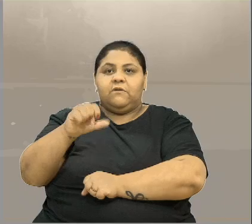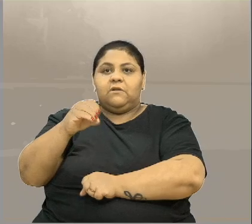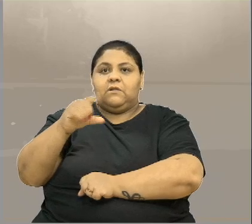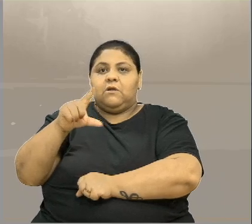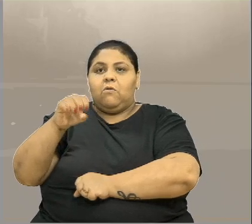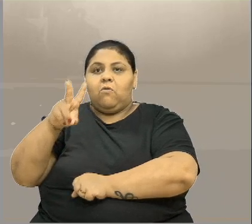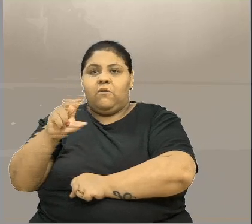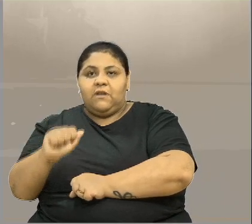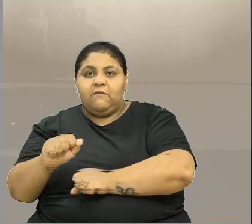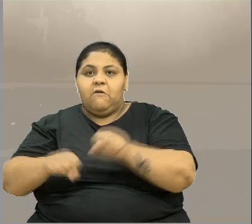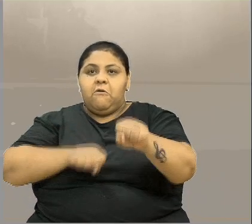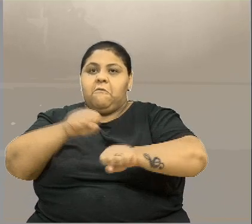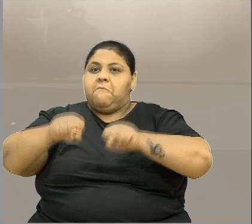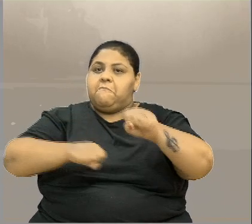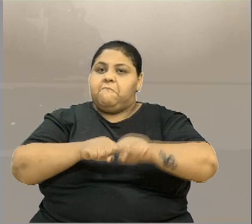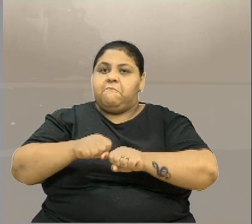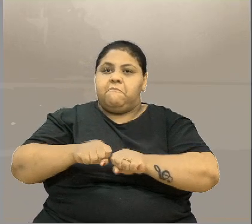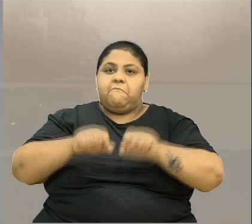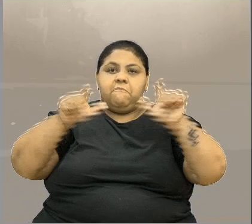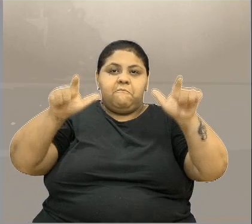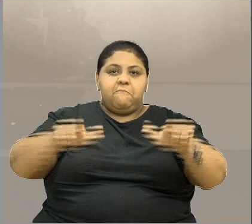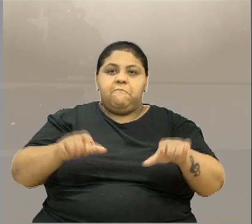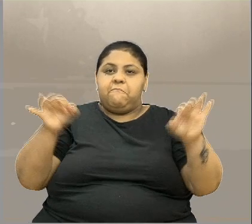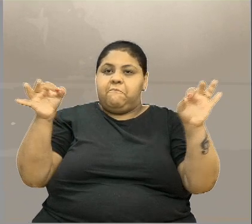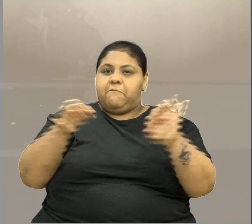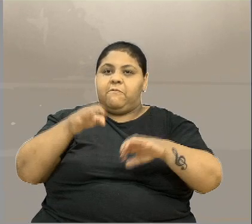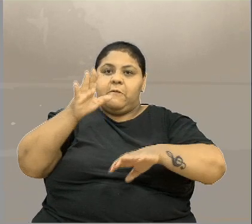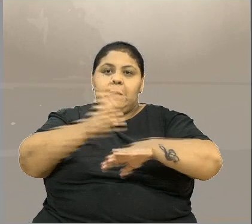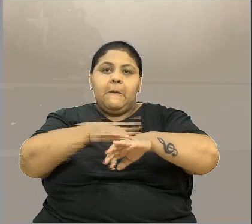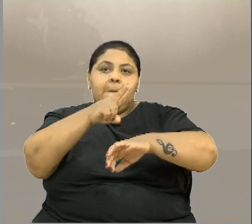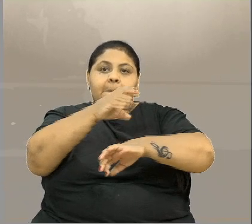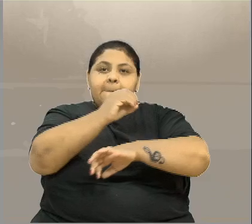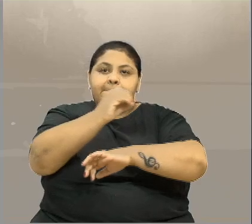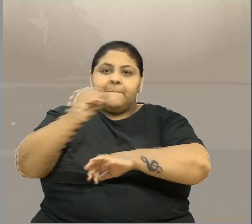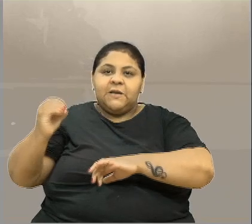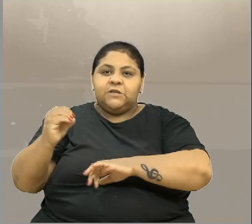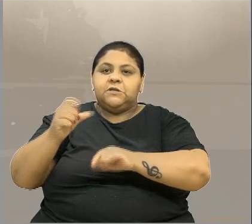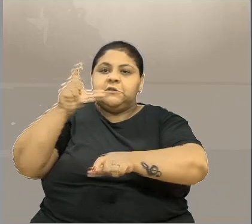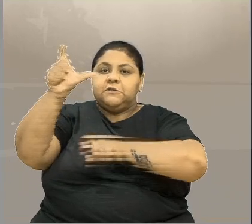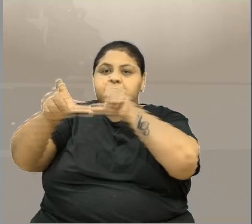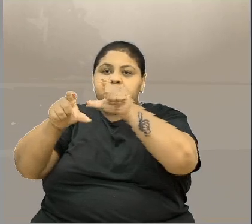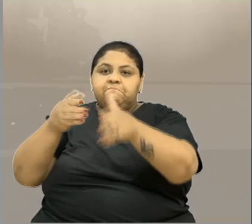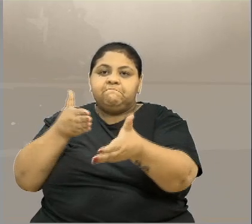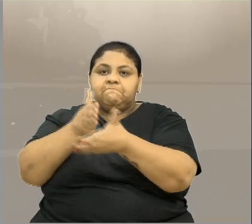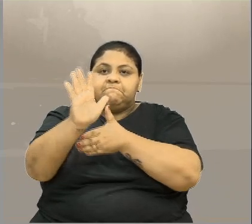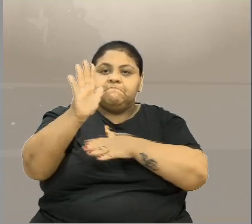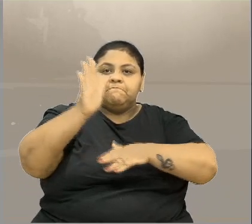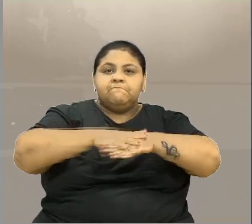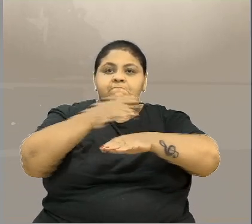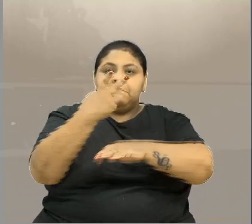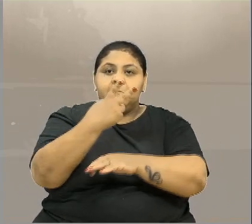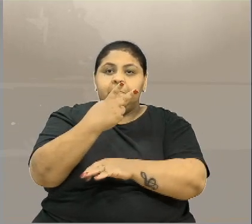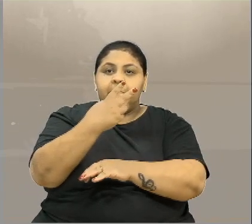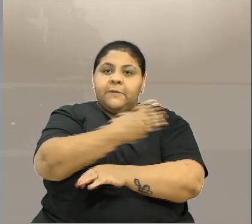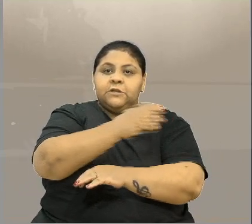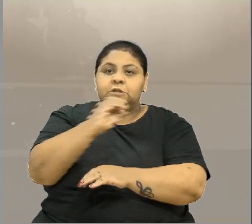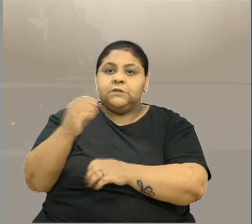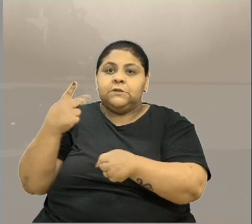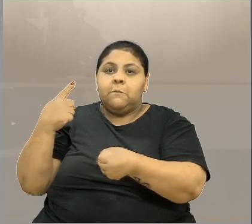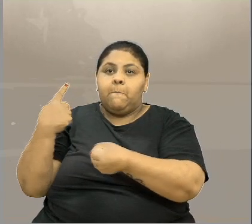incríveis. Foram mais de 500 ciclistas que participaram, mais de 30